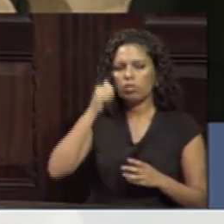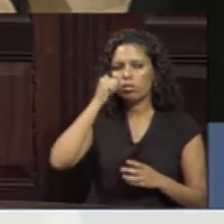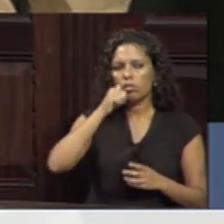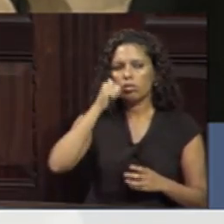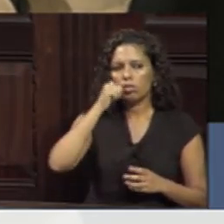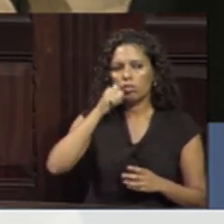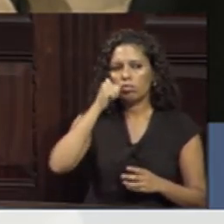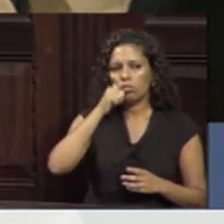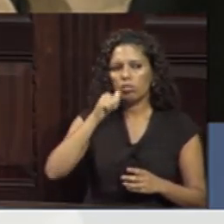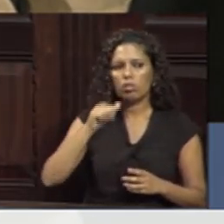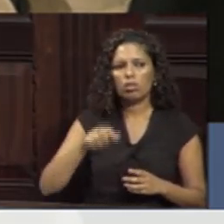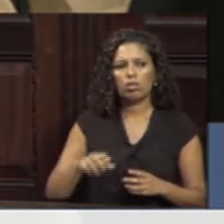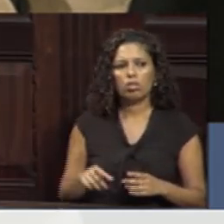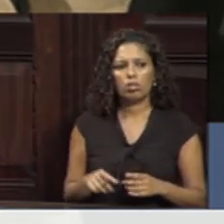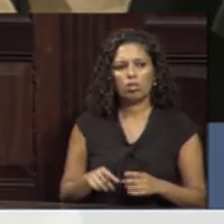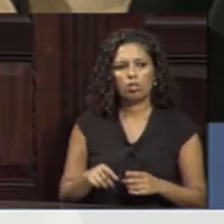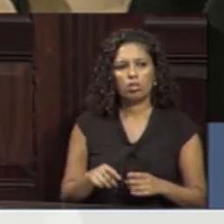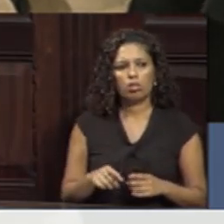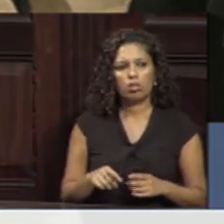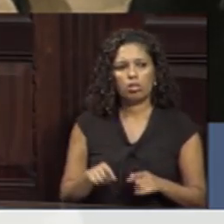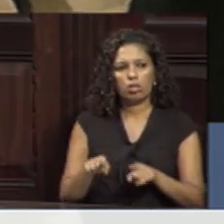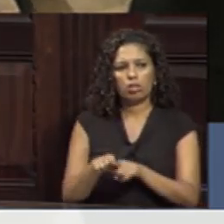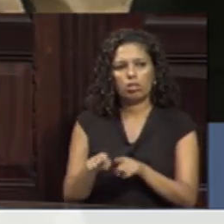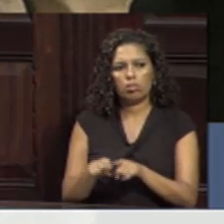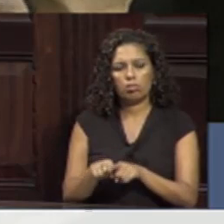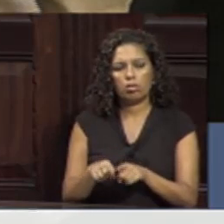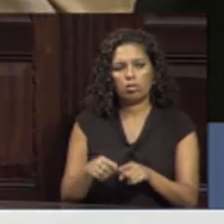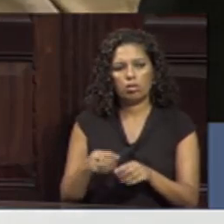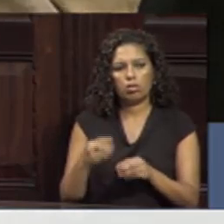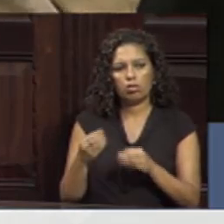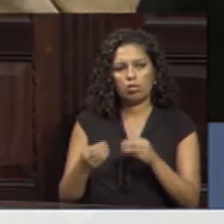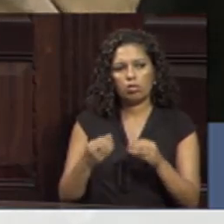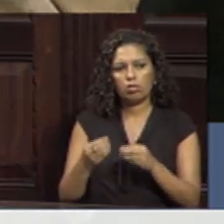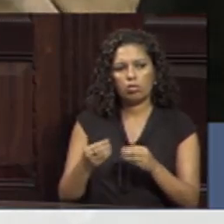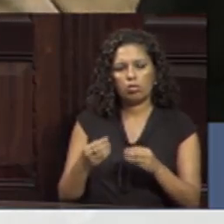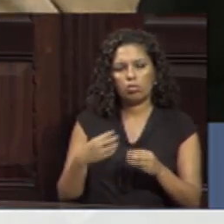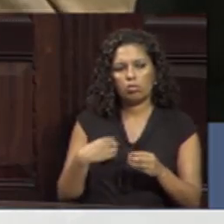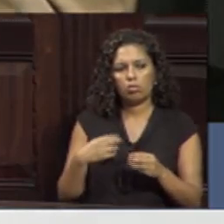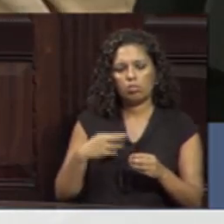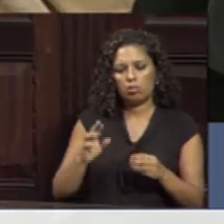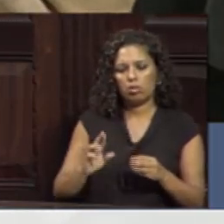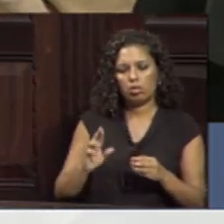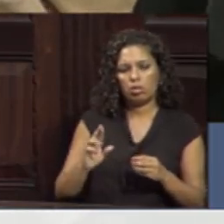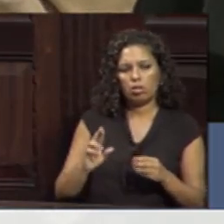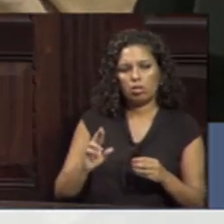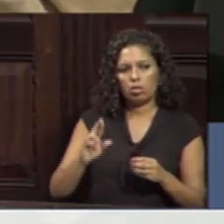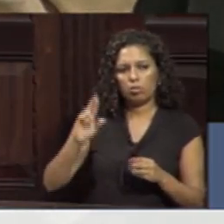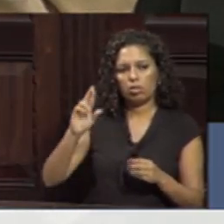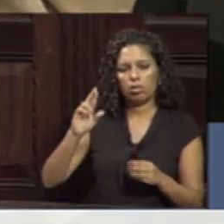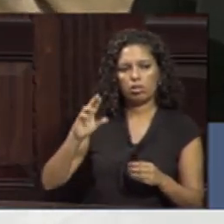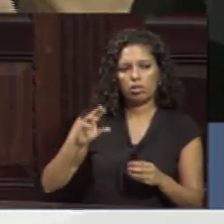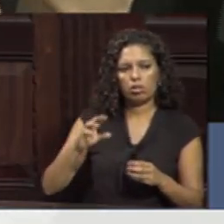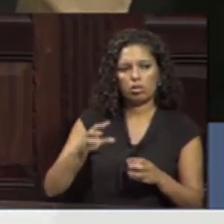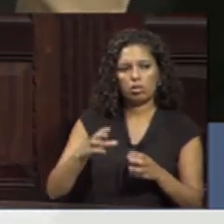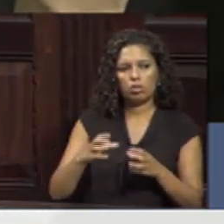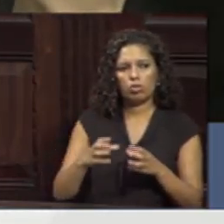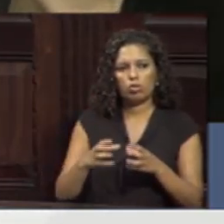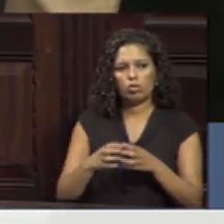enquanto representante do Partido Comunista do Brasil aqui na casa.